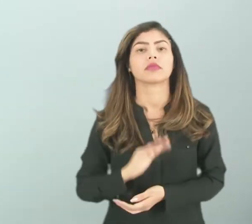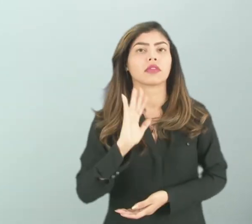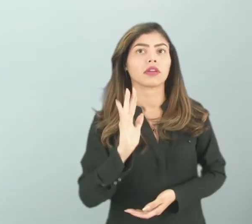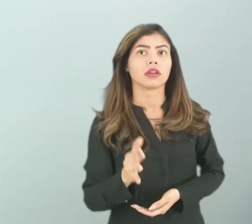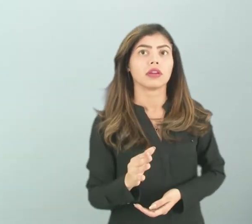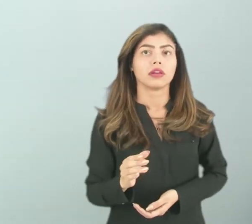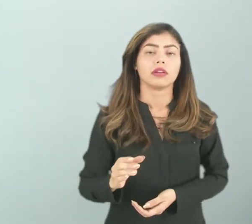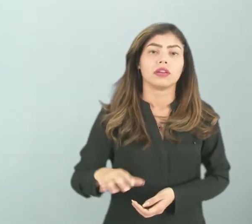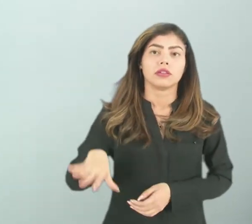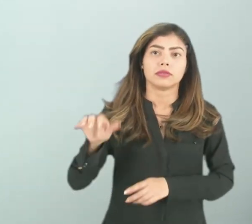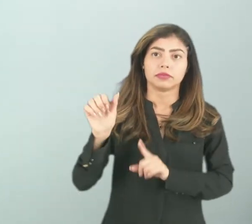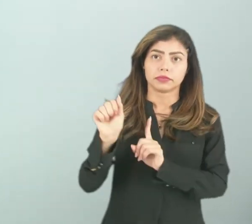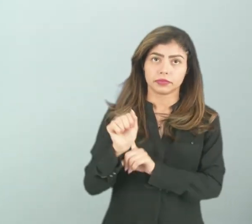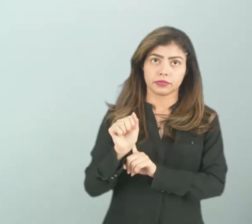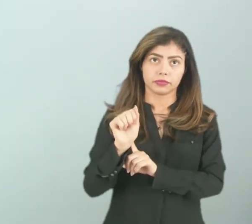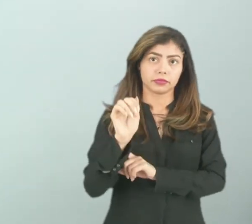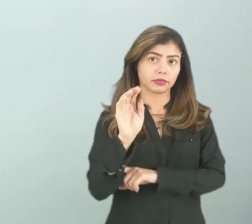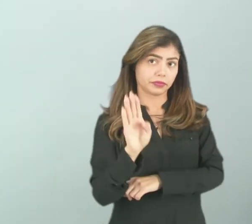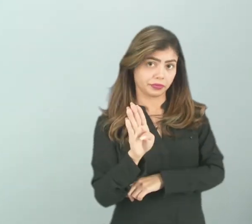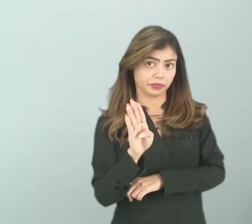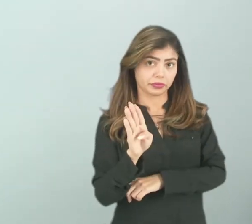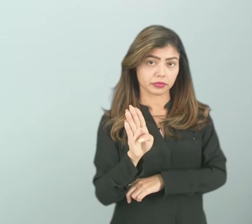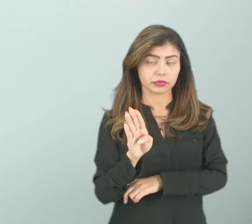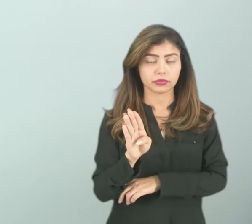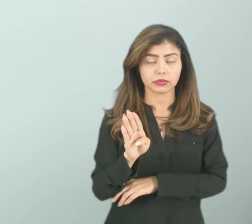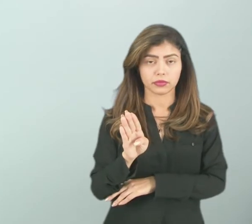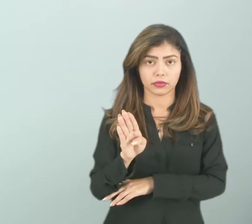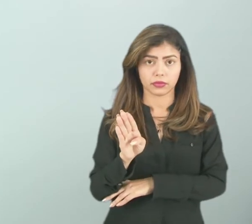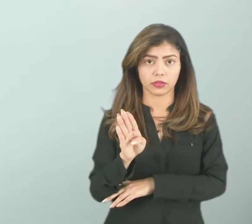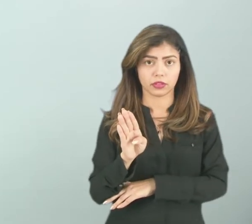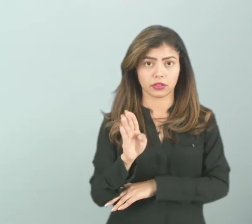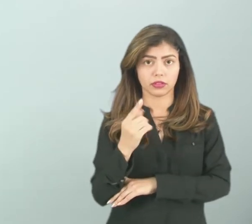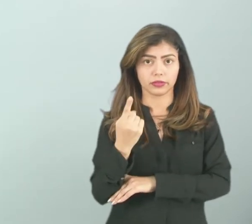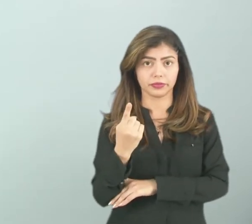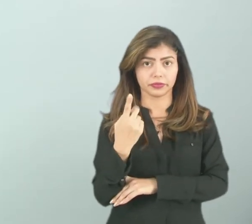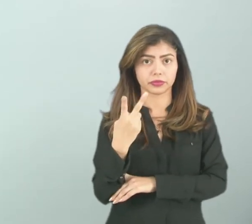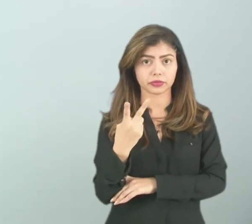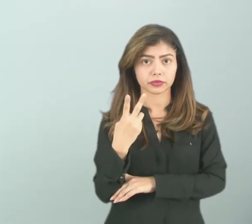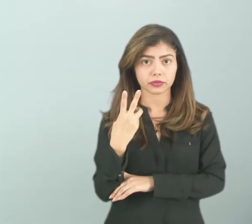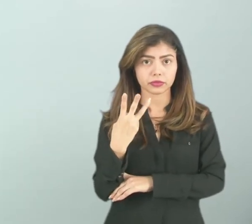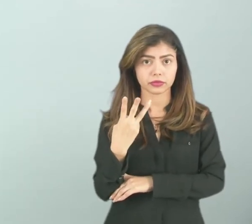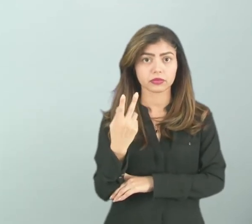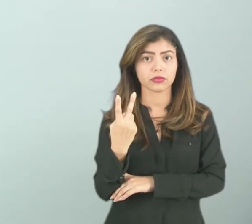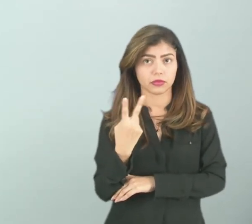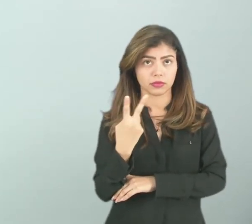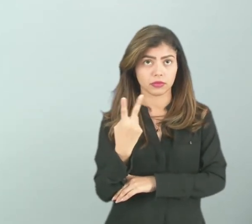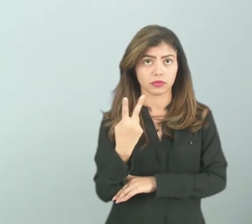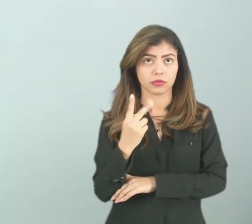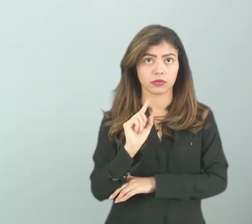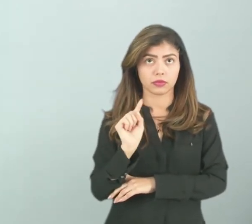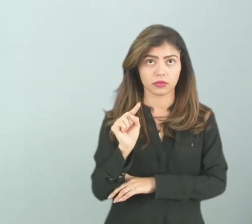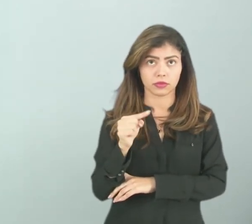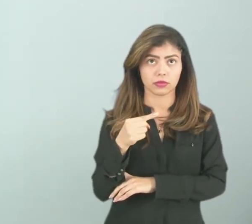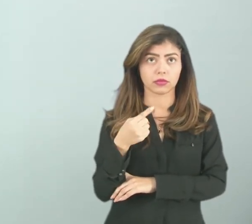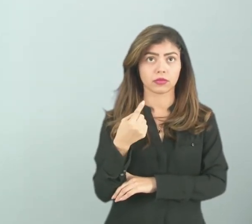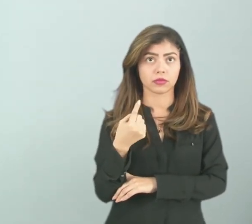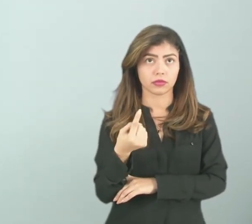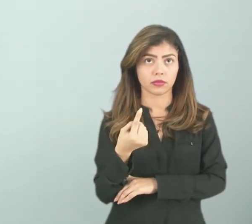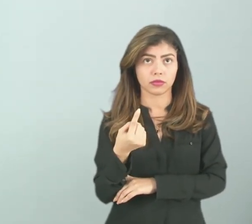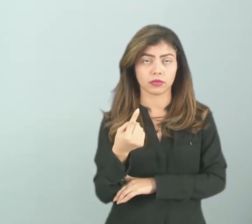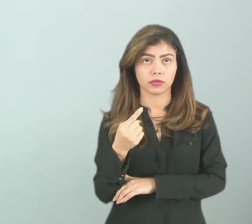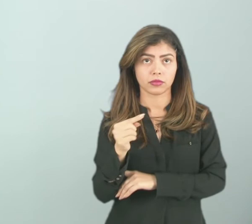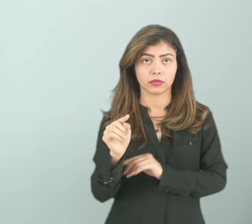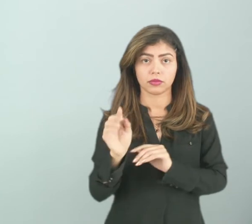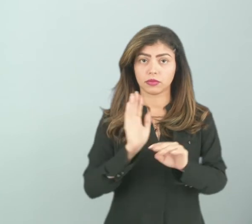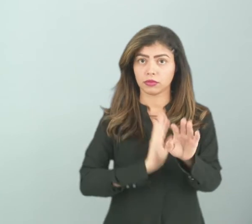do ponto A ao ponto B, ele teve que andar 1, 2 casinhas primeiro, para depois virar